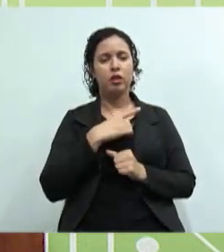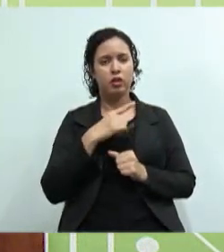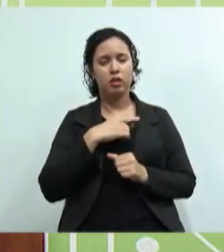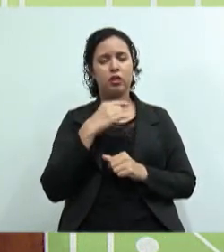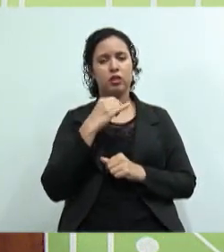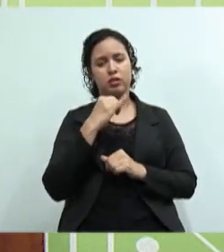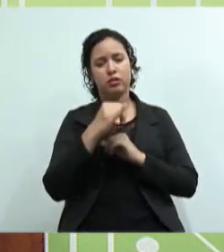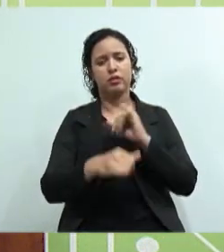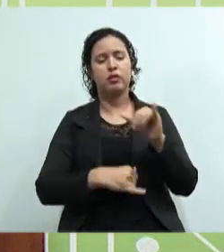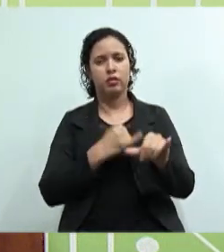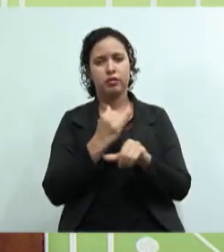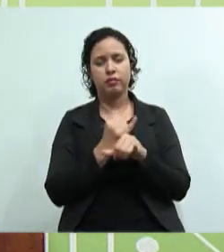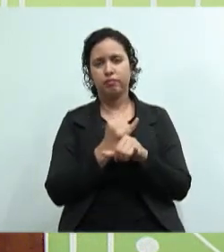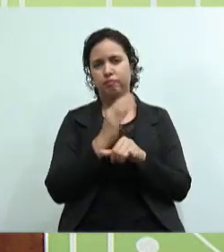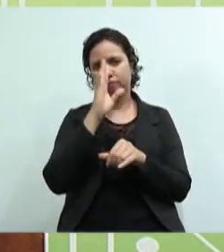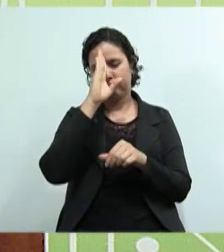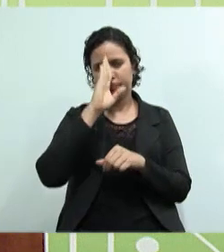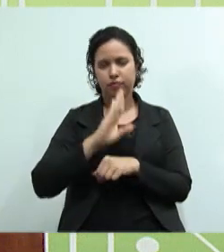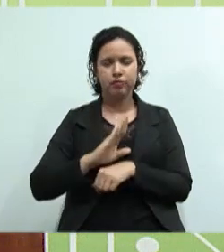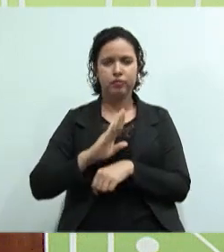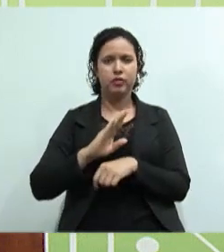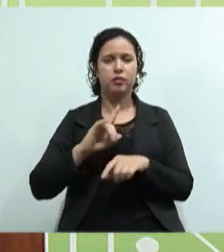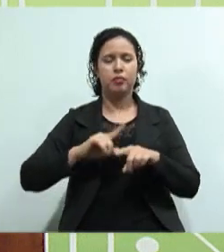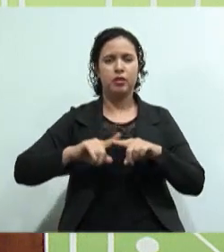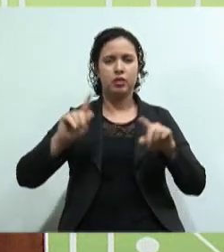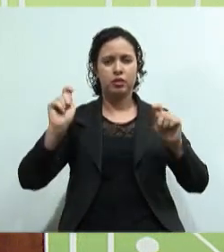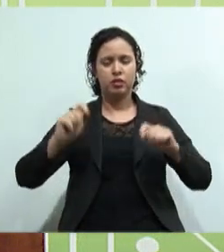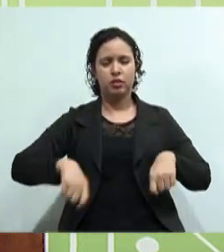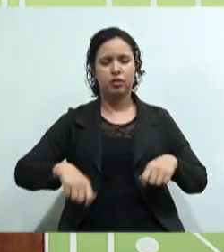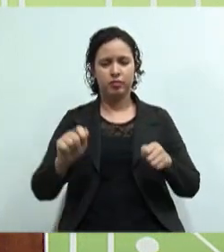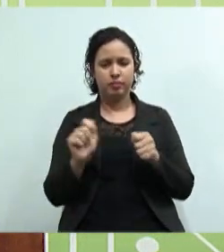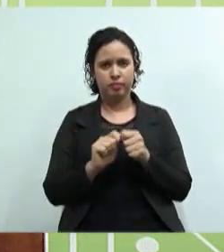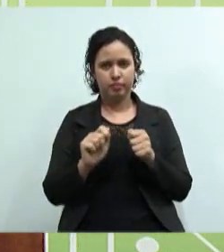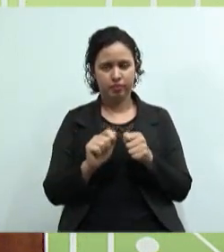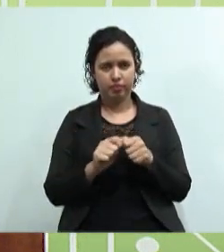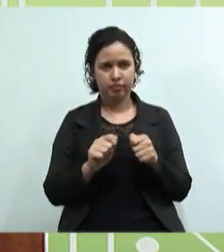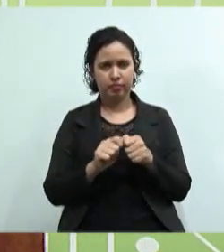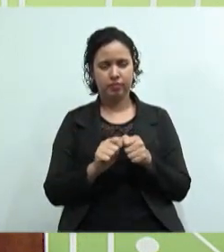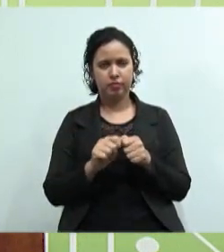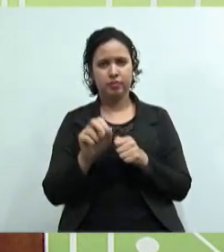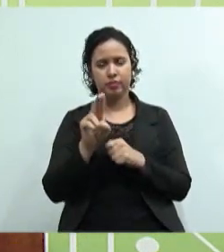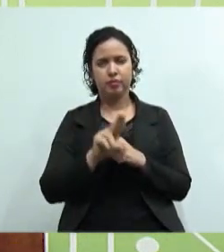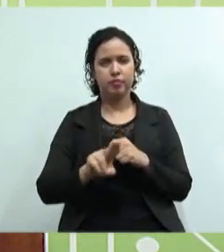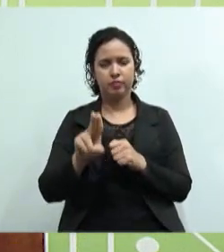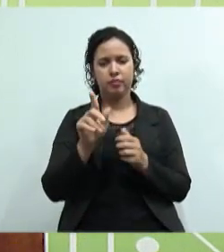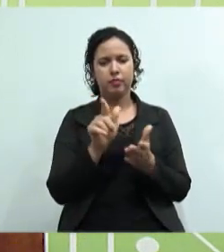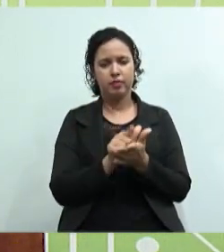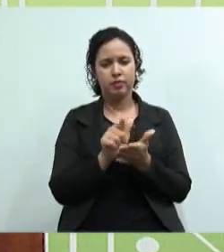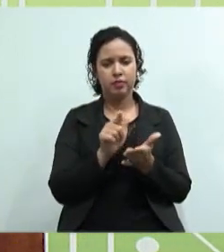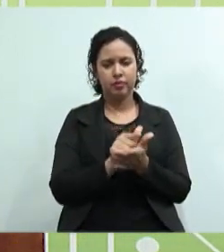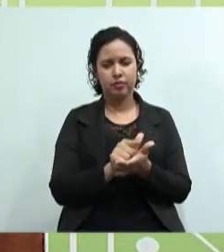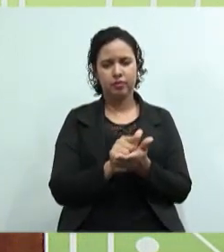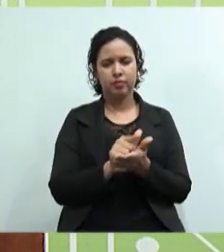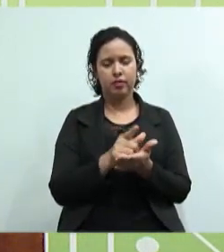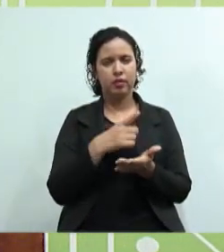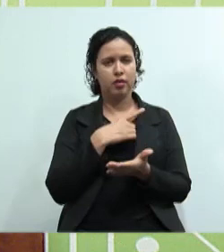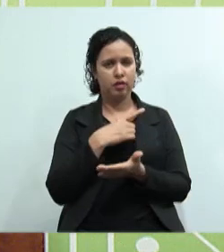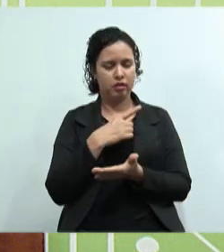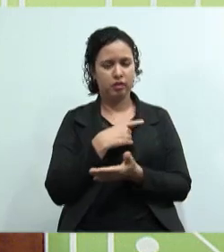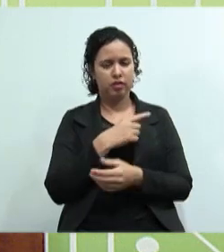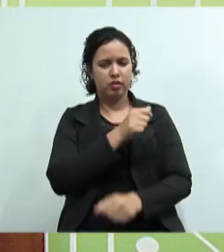têm acesso à internet, então a gente pode construir o mapa mental utilizando papel. Numa próxima aula, tem uns alunos meus